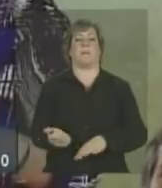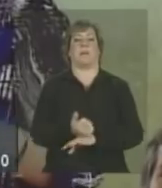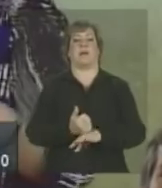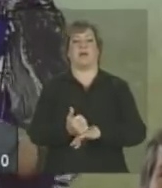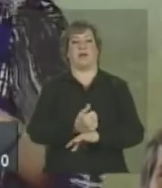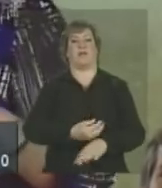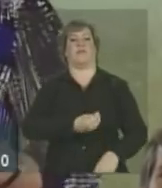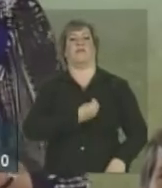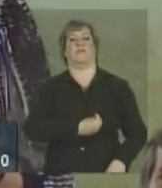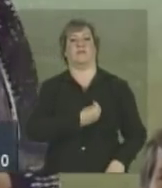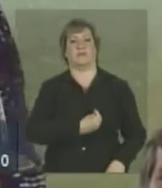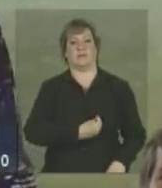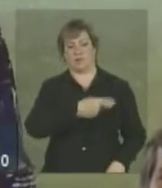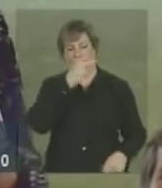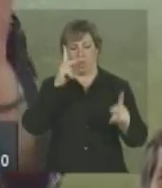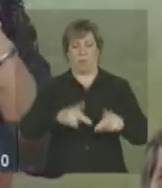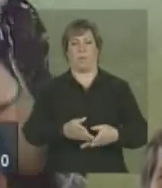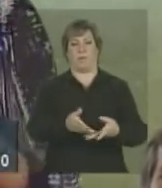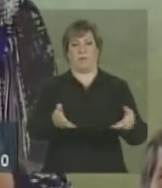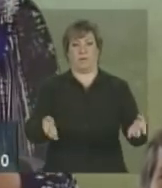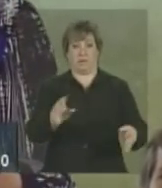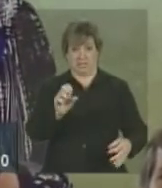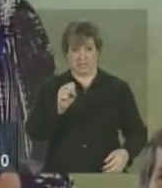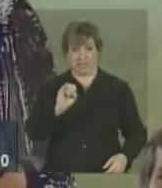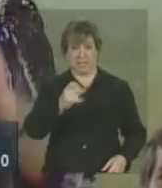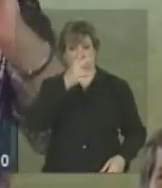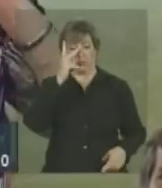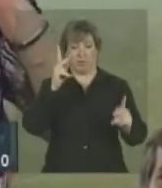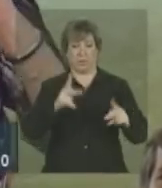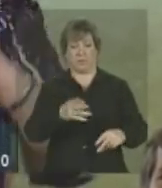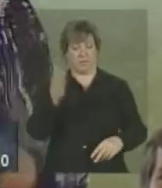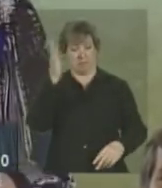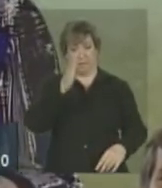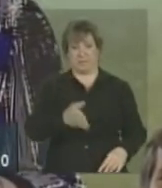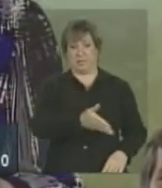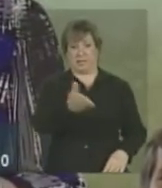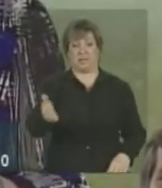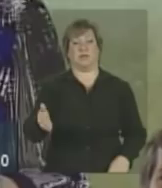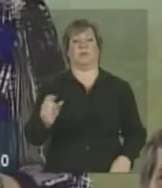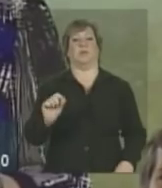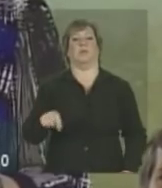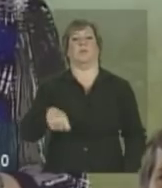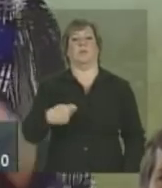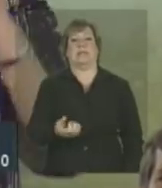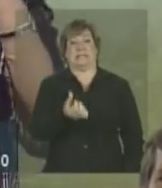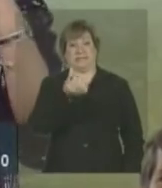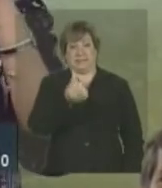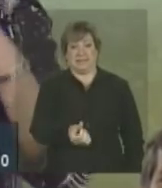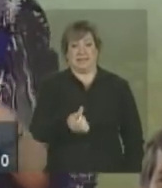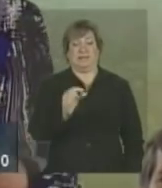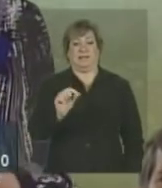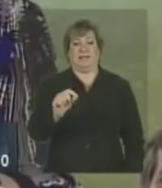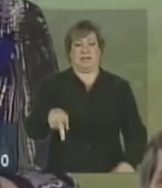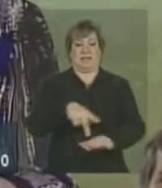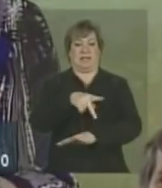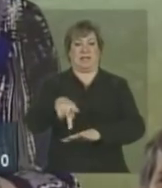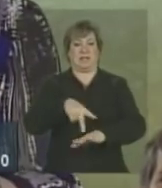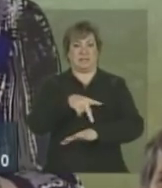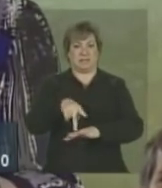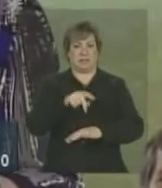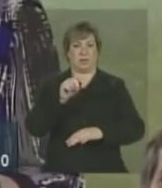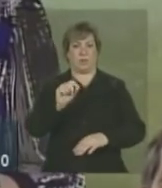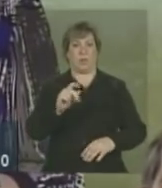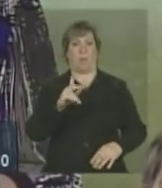Melhoria de vida na população. Se o Brasil for a sexta nação do ponto de vista